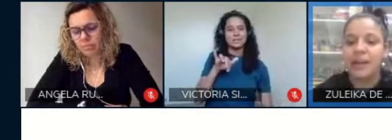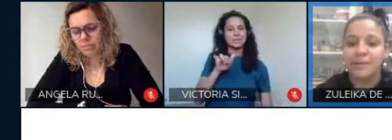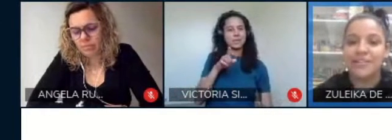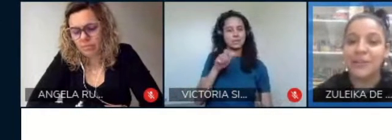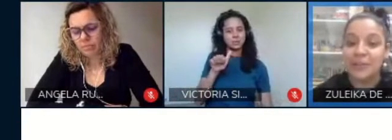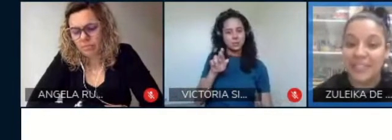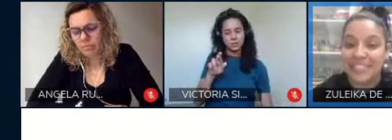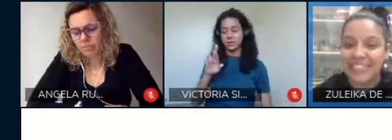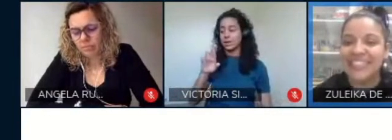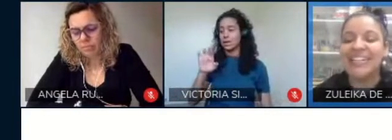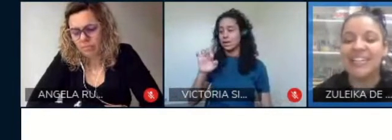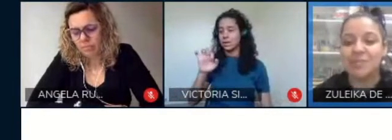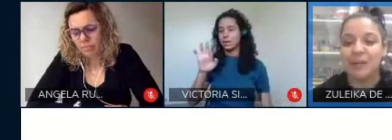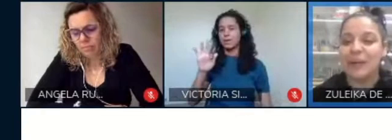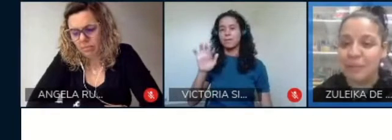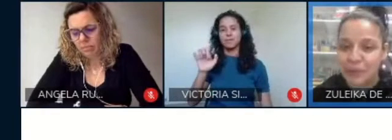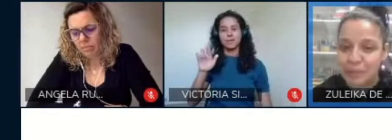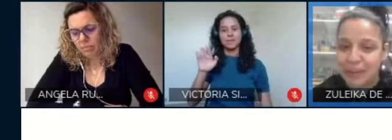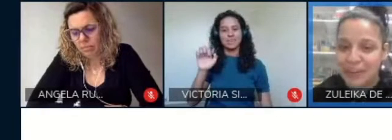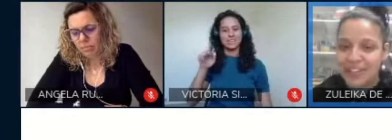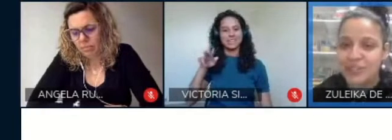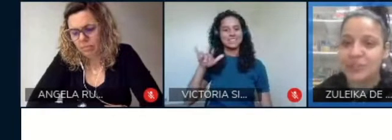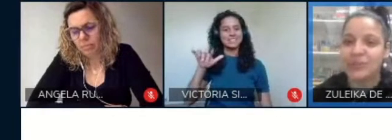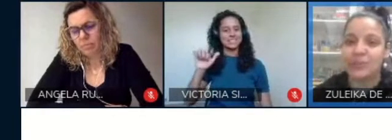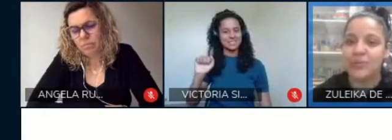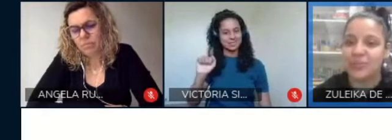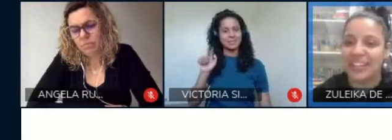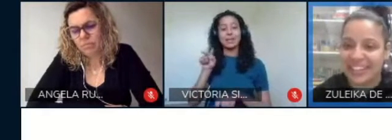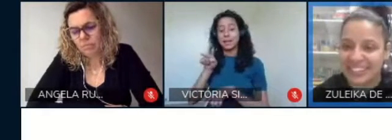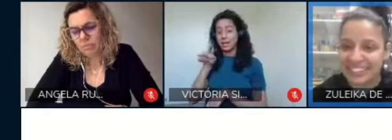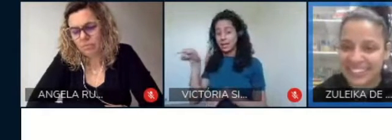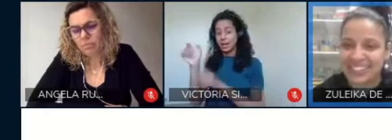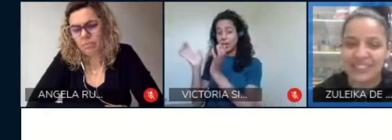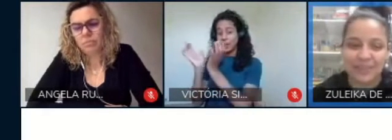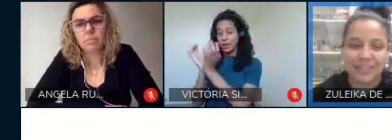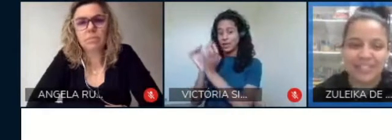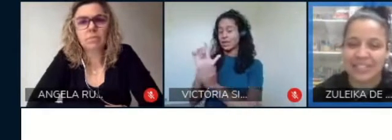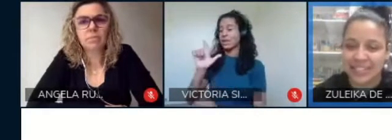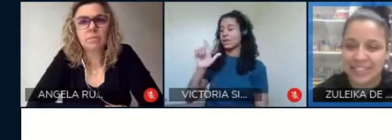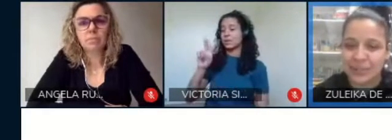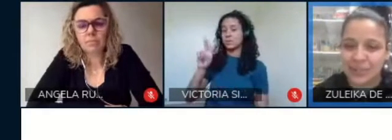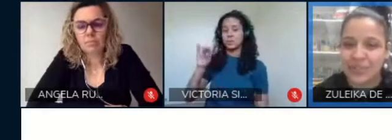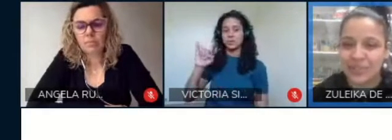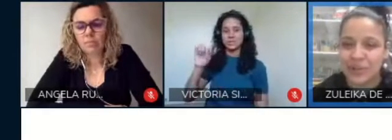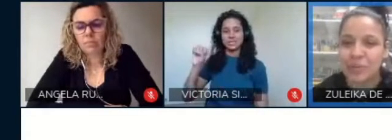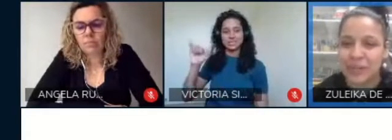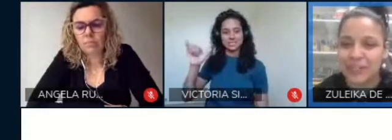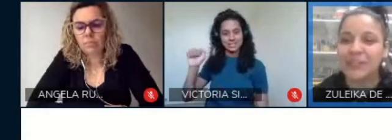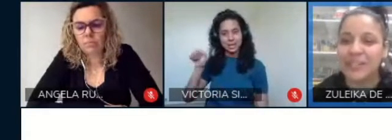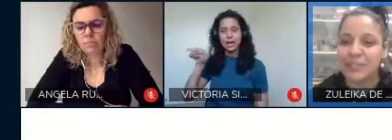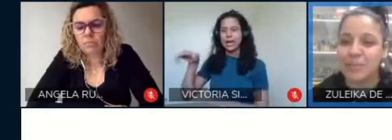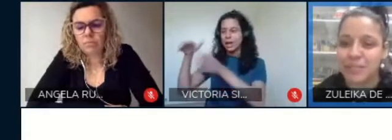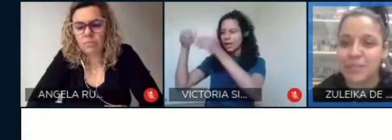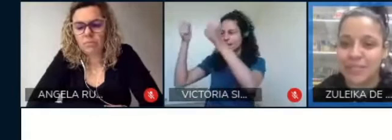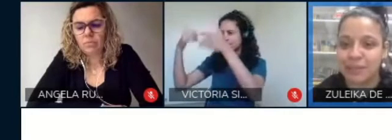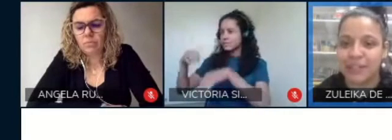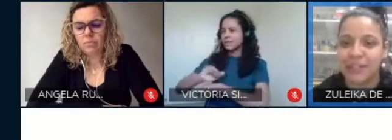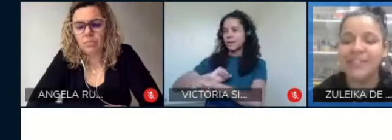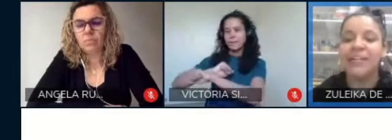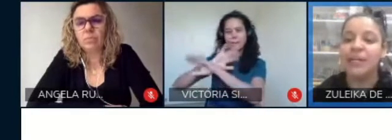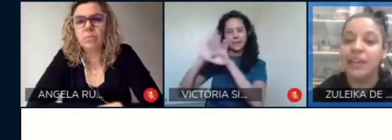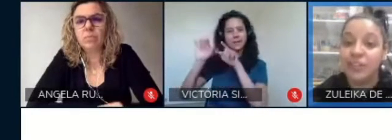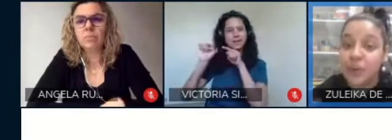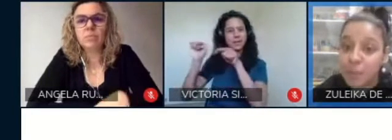isso, tá? Mas a Luísia explica muito melhor isso no curso dela, e ela vai ministrar esse curso, se não me engano, nesta